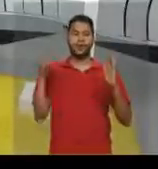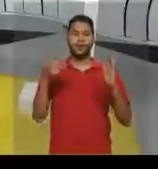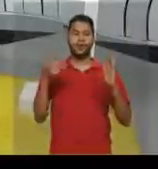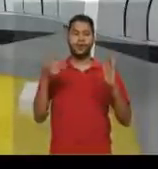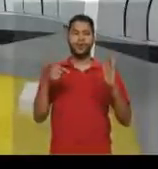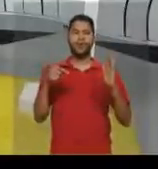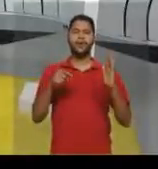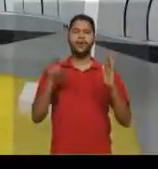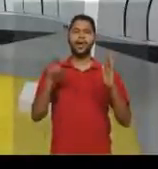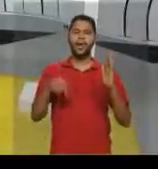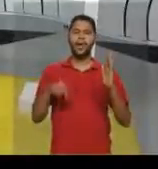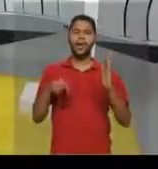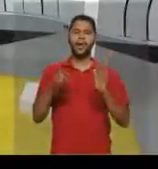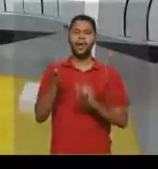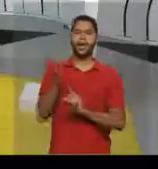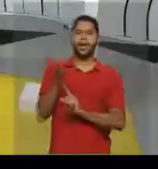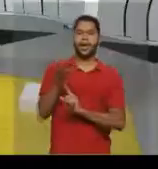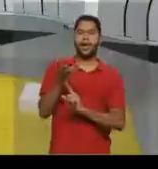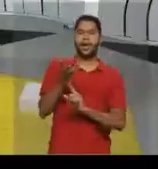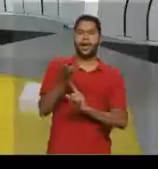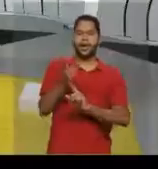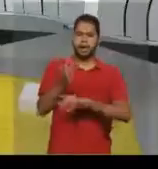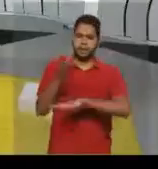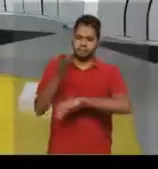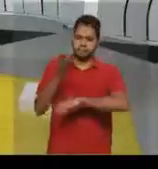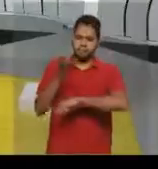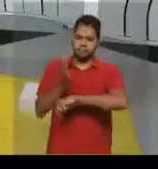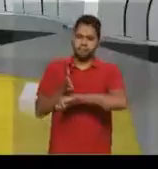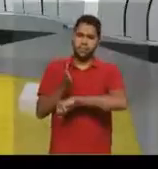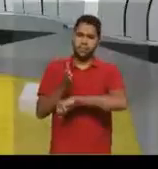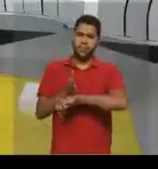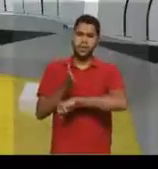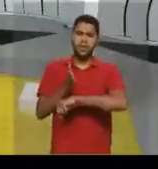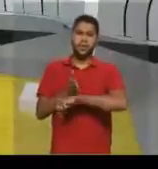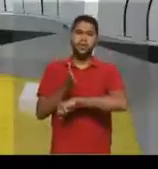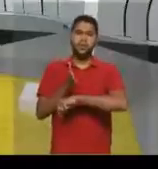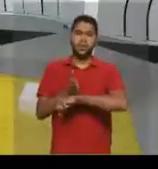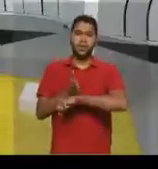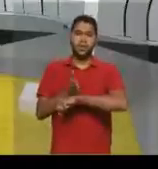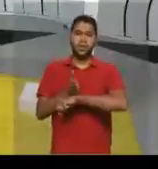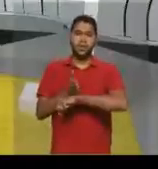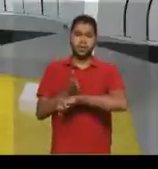arte moderna, que vai ter a ver com a questão da